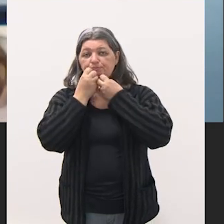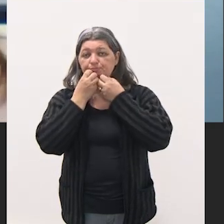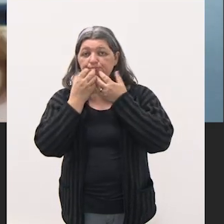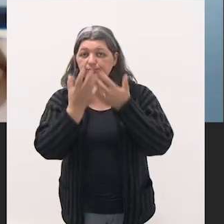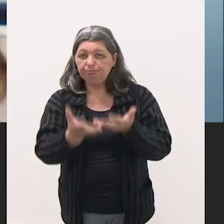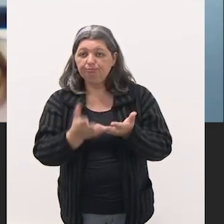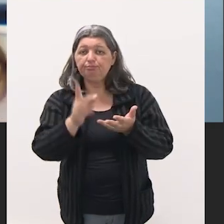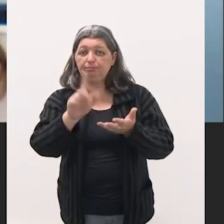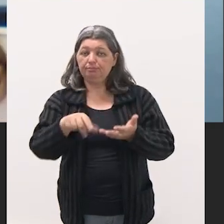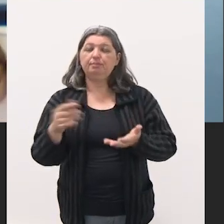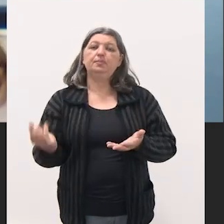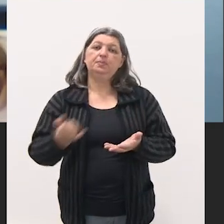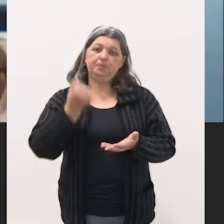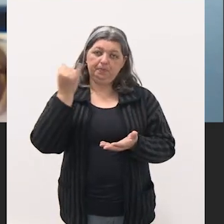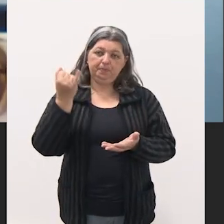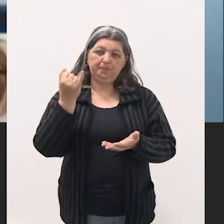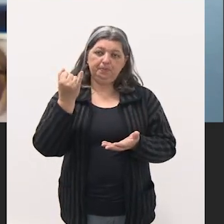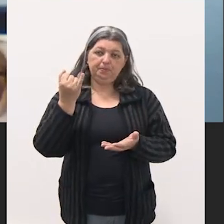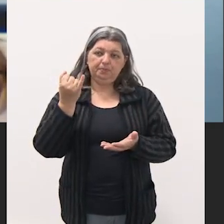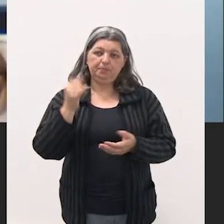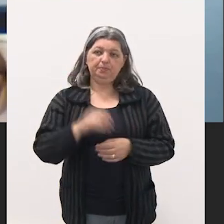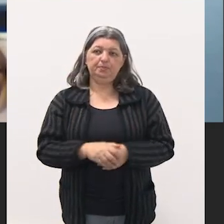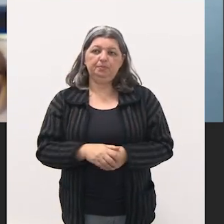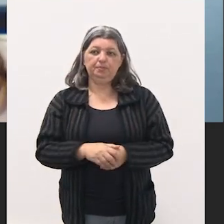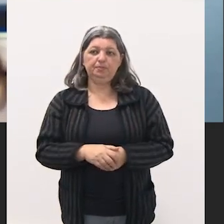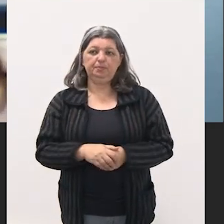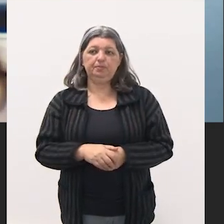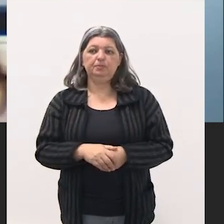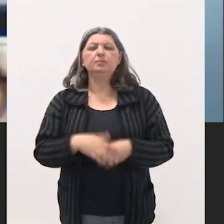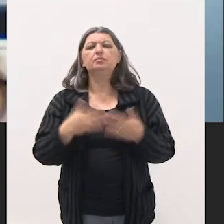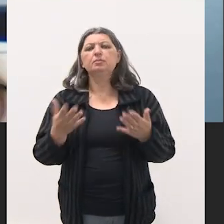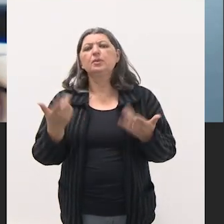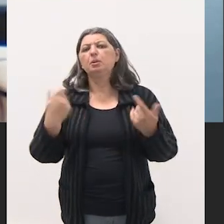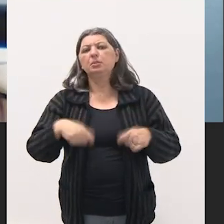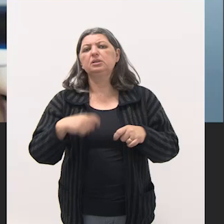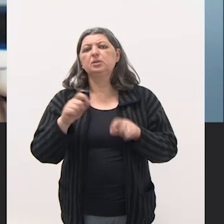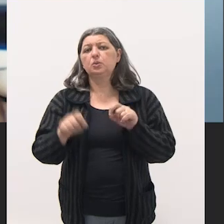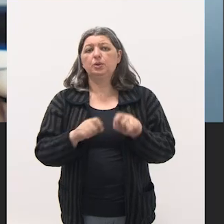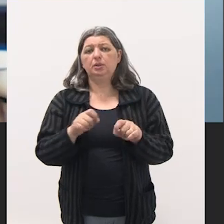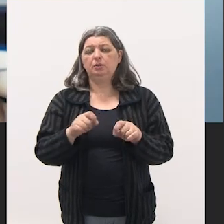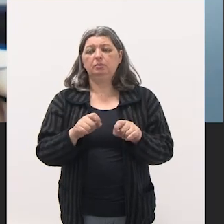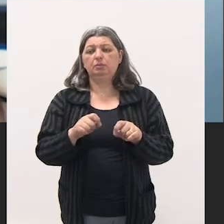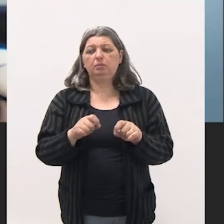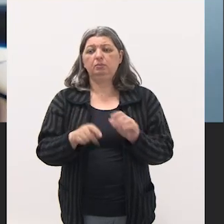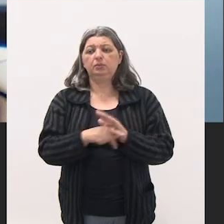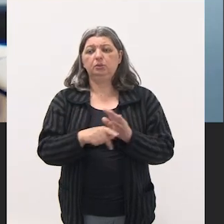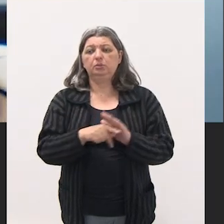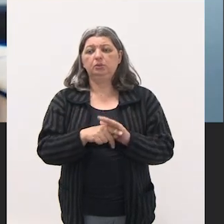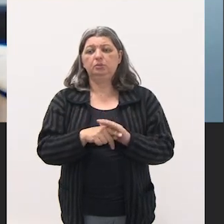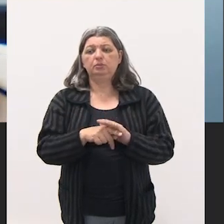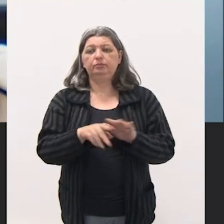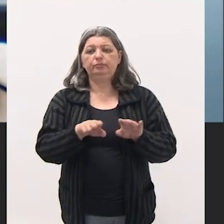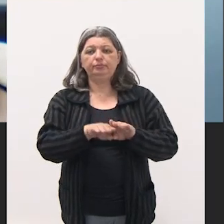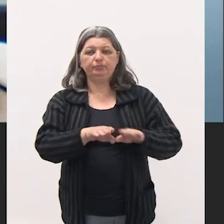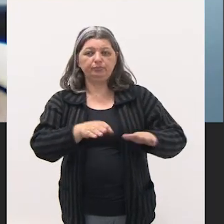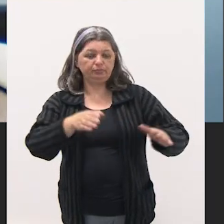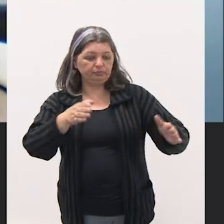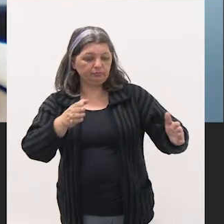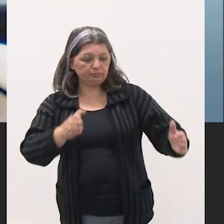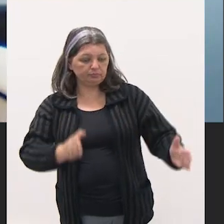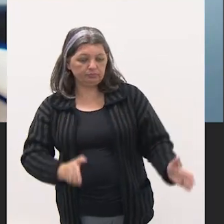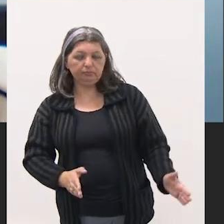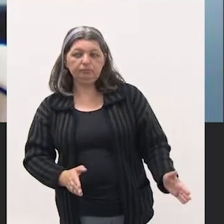coisa super importante, Então, o que precisa? Aqui nessa mesa, ter